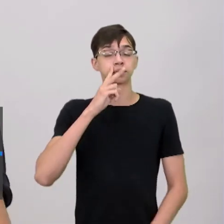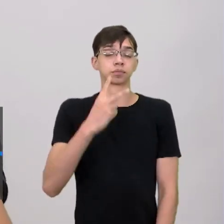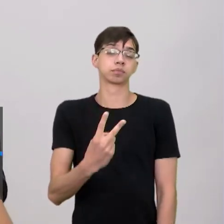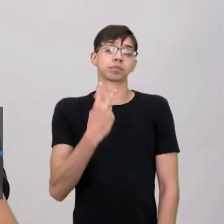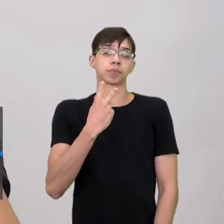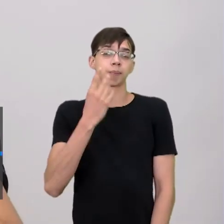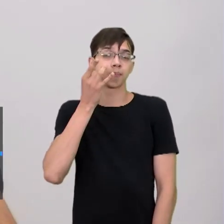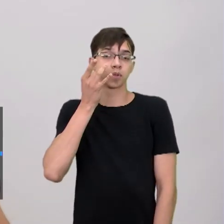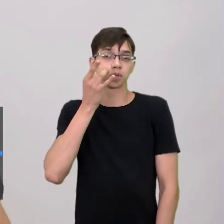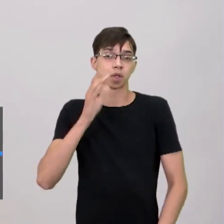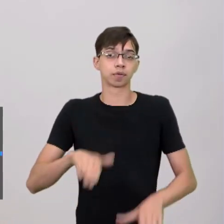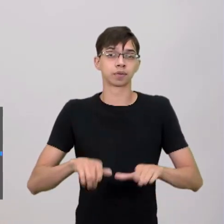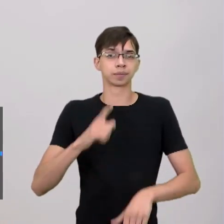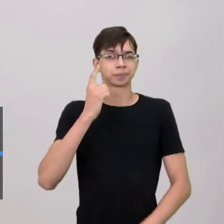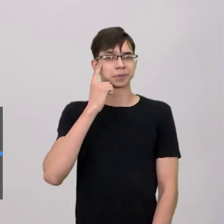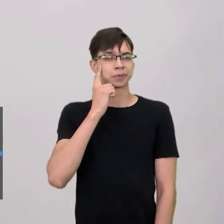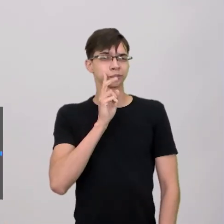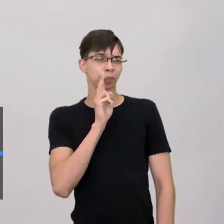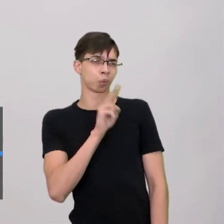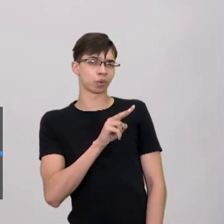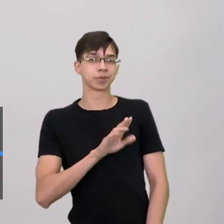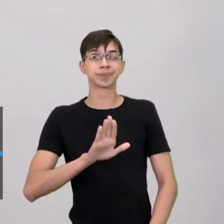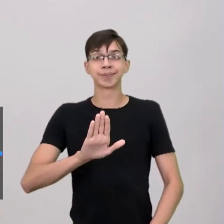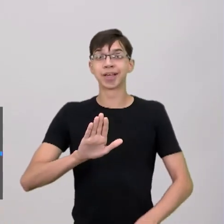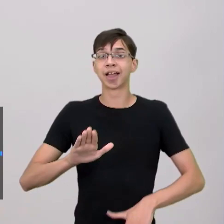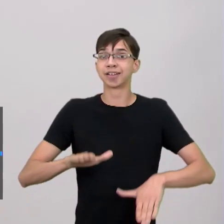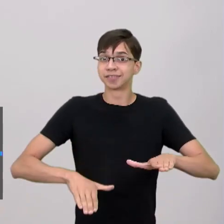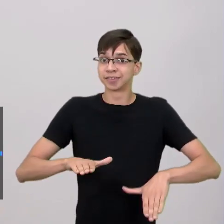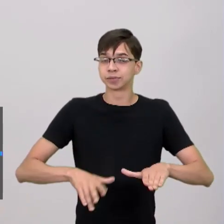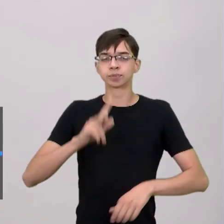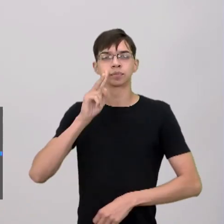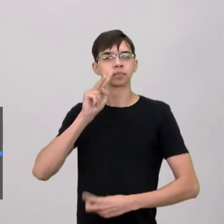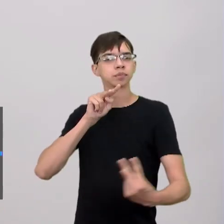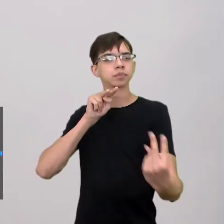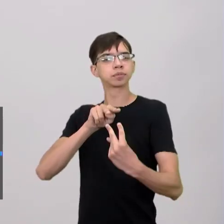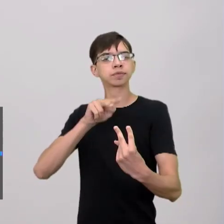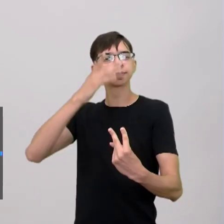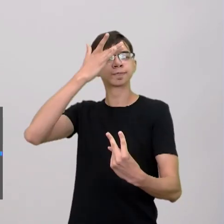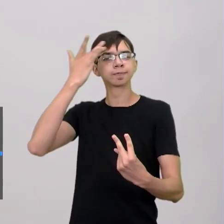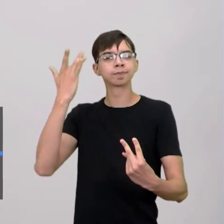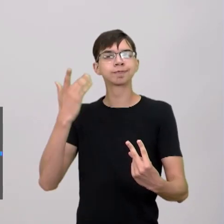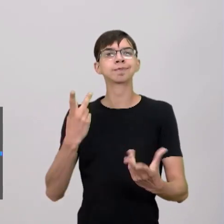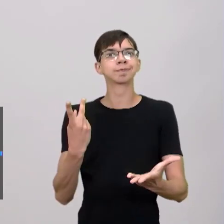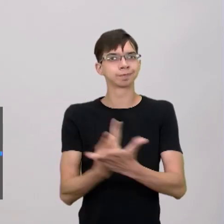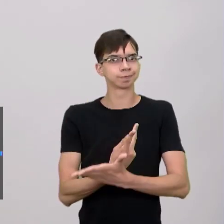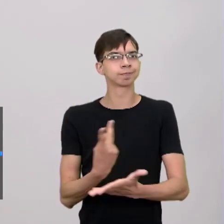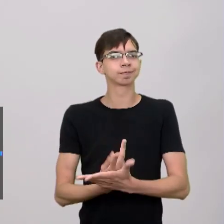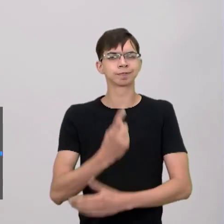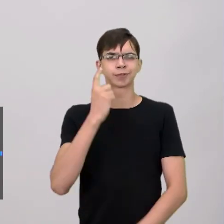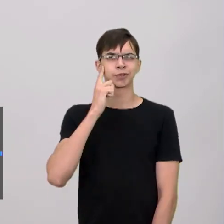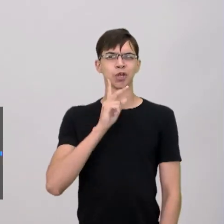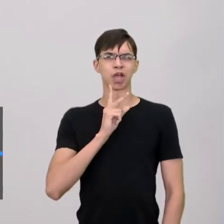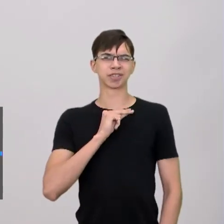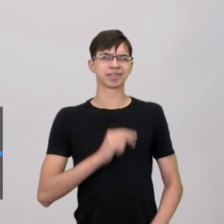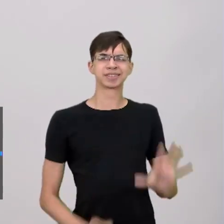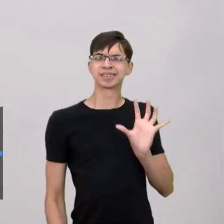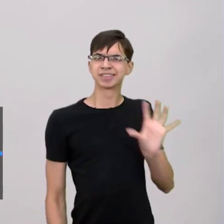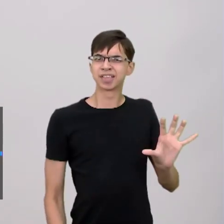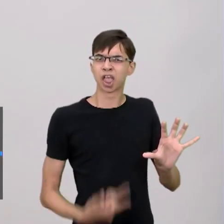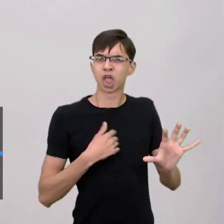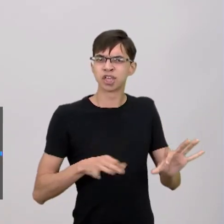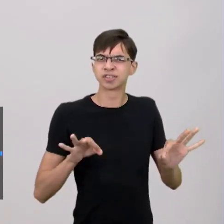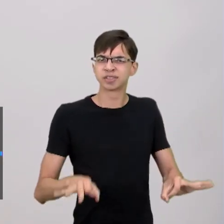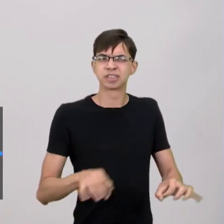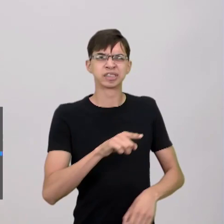aquela história de que muitas vezes a gente olha pra uma pessoa e a gente erra? Você fala assim, meu, essa pessoa é assim, eu tenho certeza, é